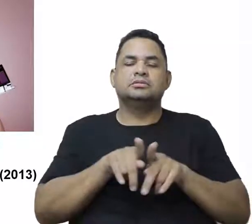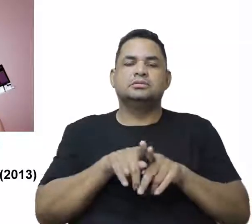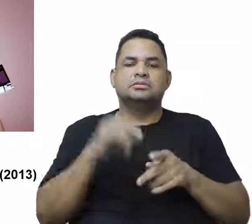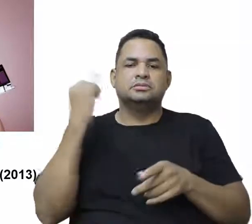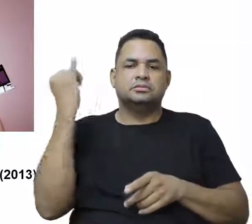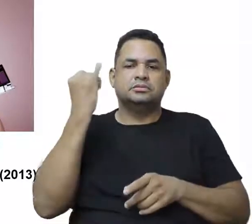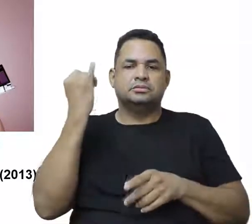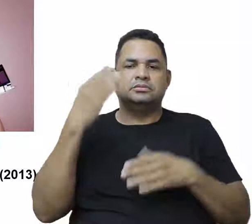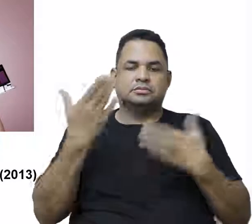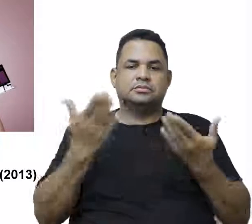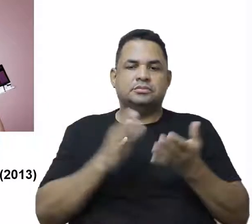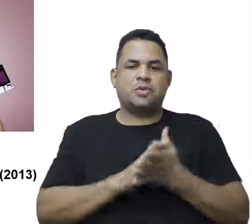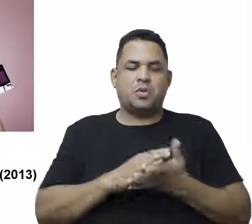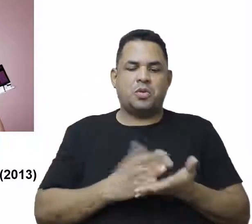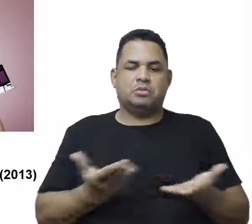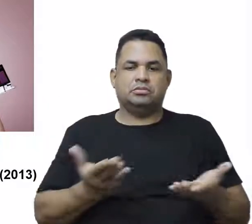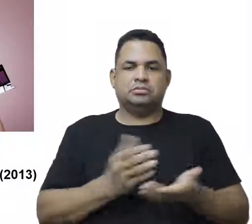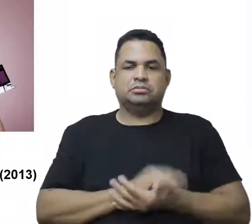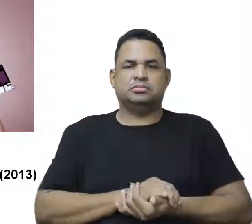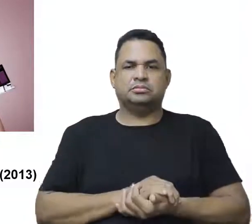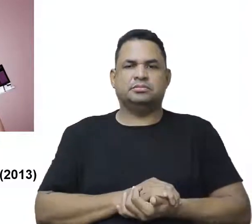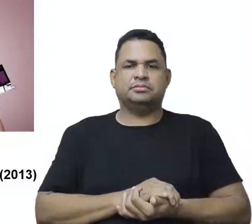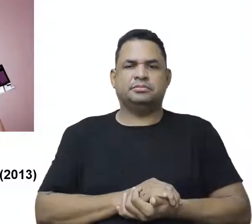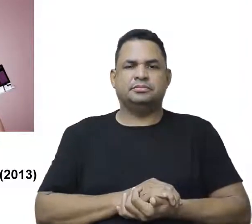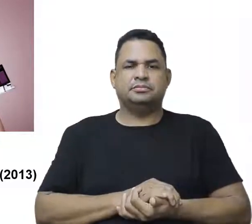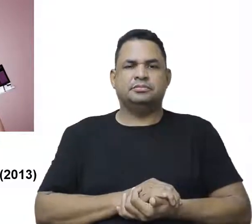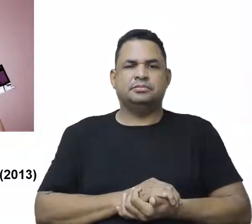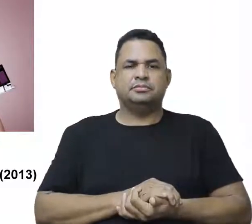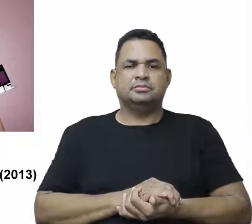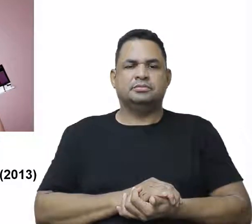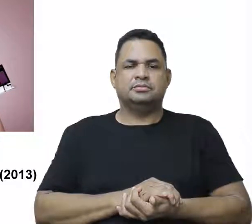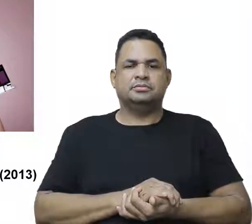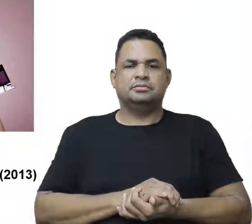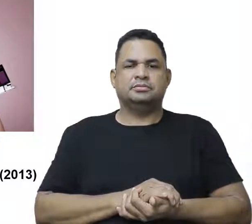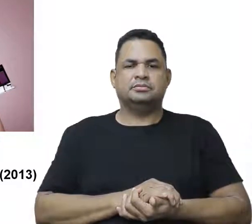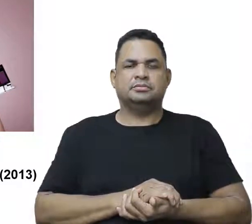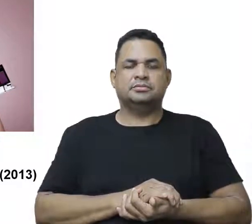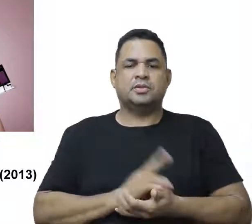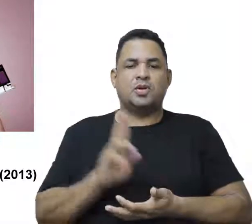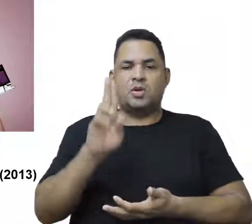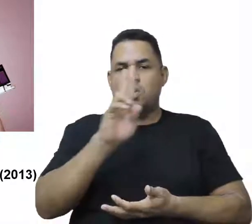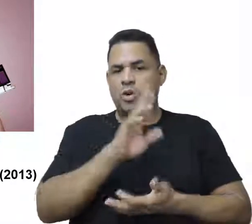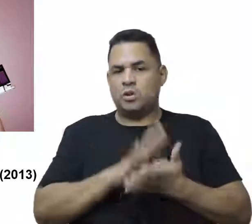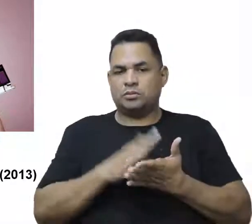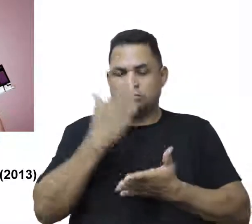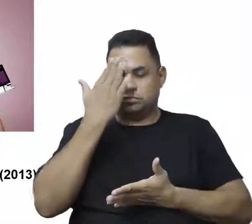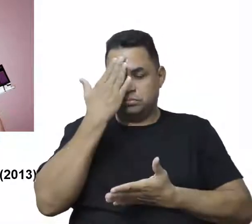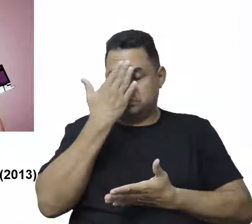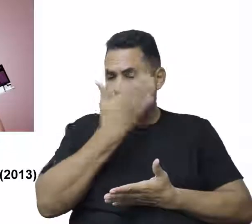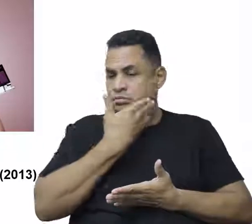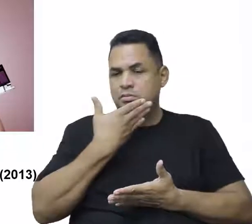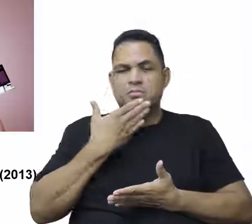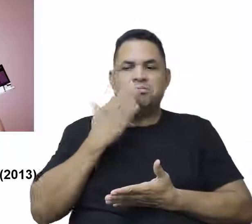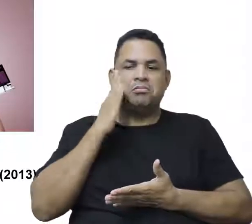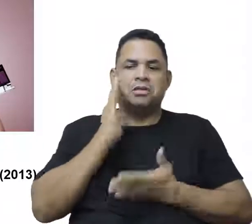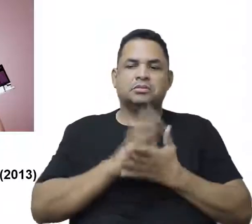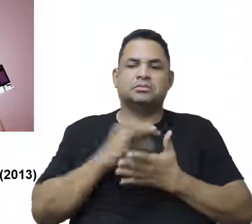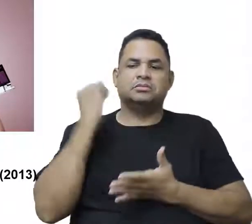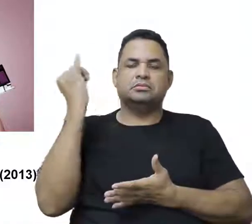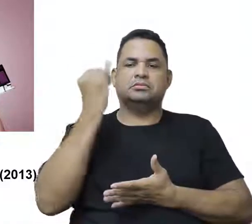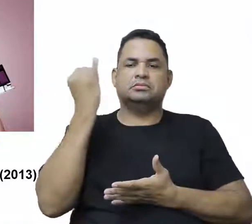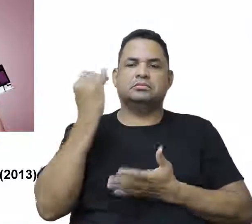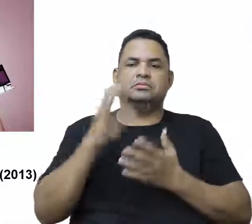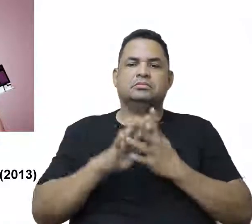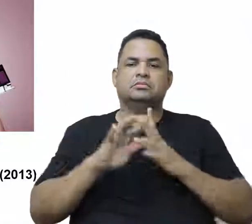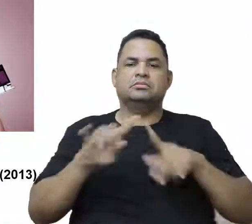Se bem que hoje em dia os homens também estão se maquiando, né? Estão se cuidando mais. Isso, então o uso da maquiagem também vai ser muito importante.